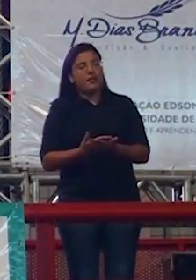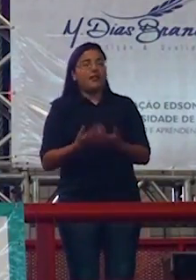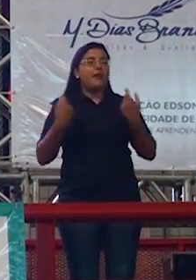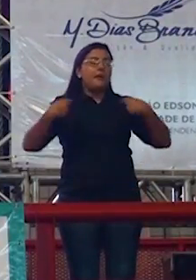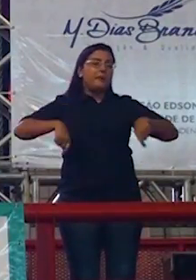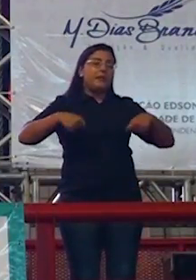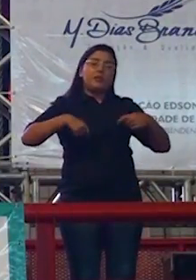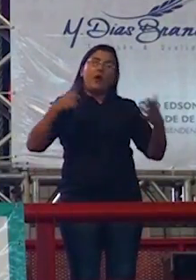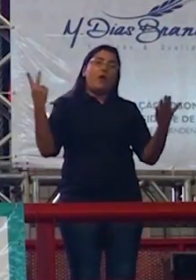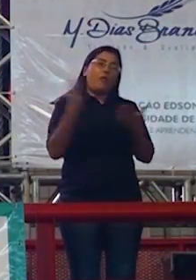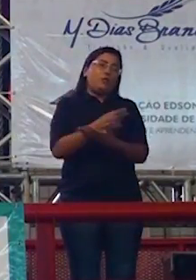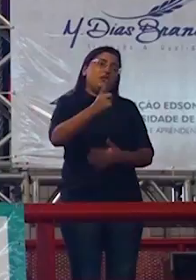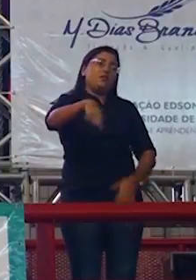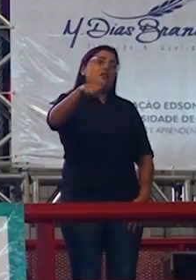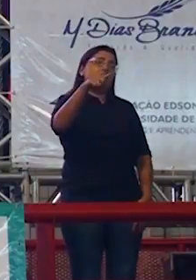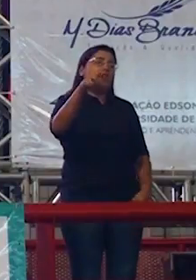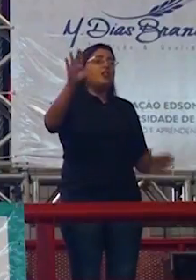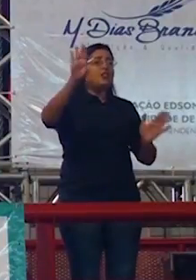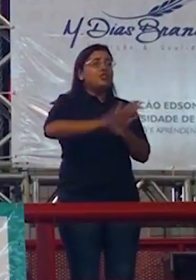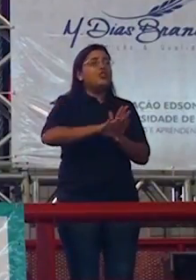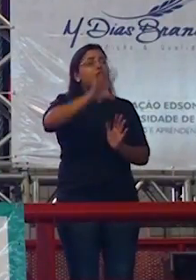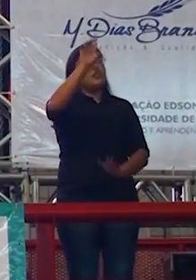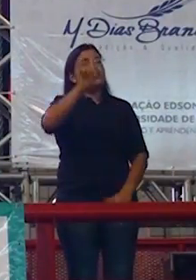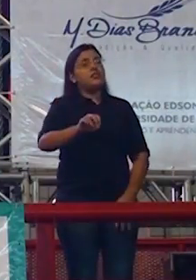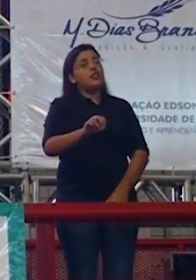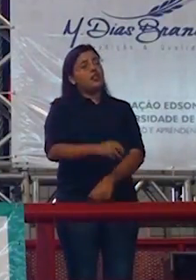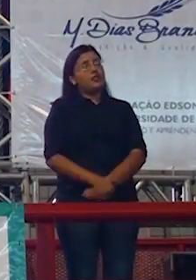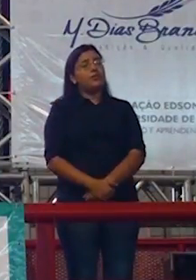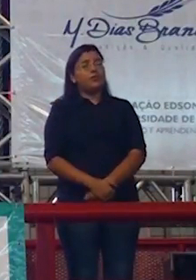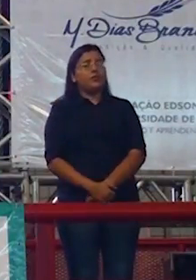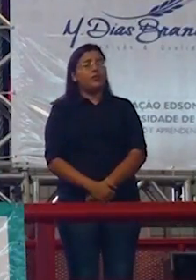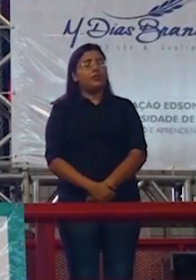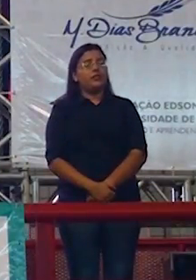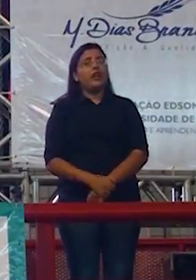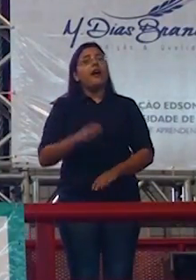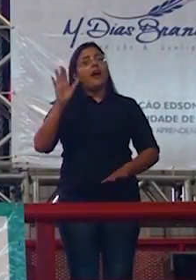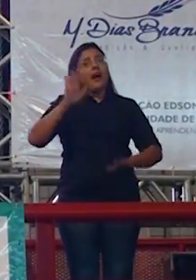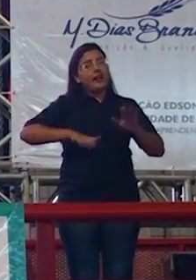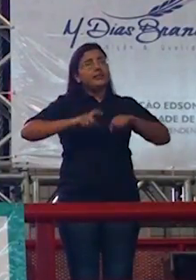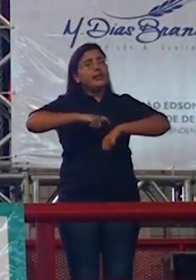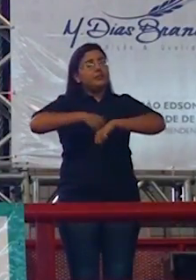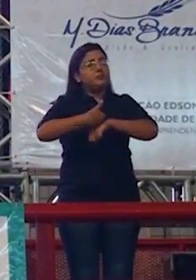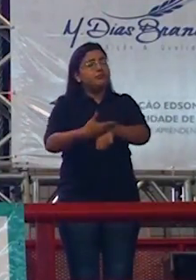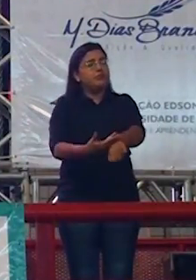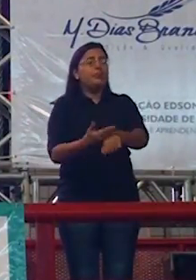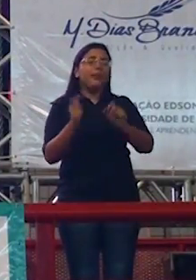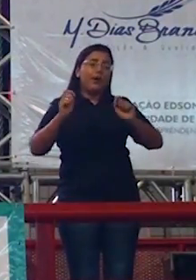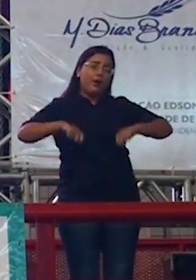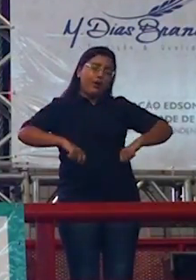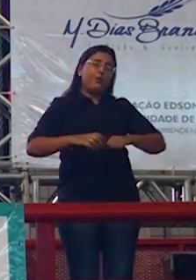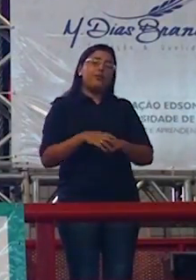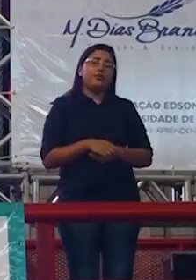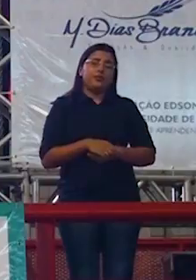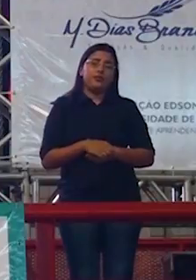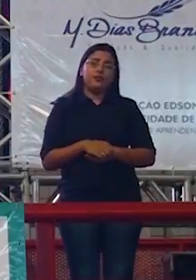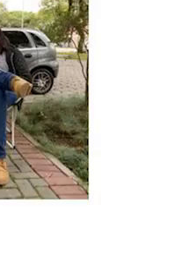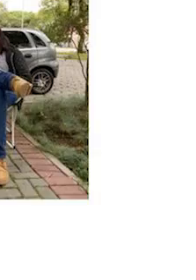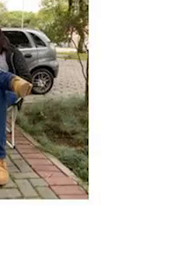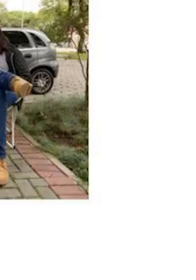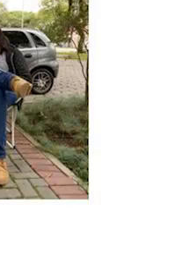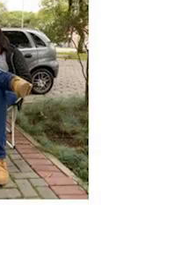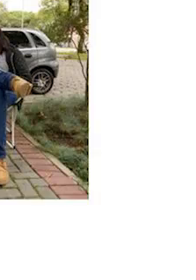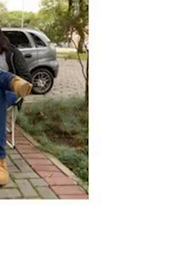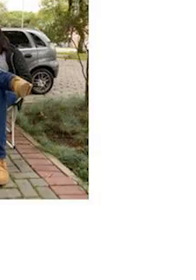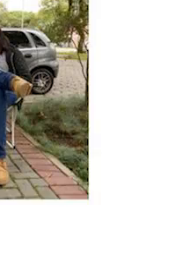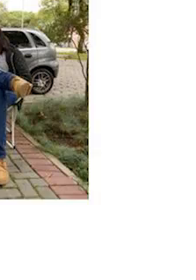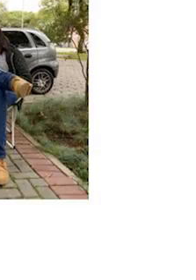que nunca aconteça isso com você, tem que chegar cedo, porque os imprevistos podem acontecer, né? Porque agora já tem gente